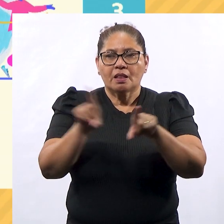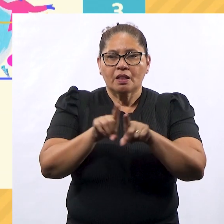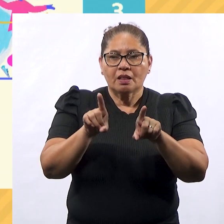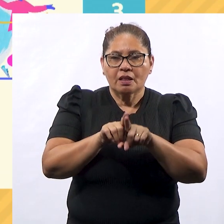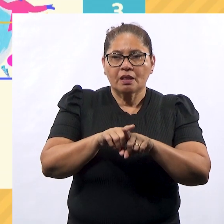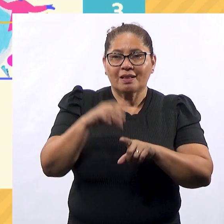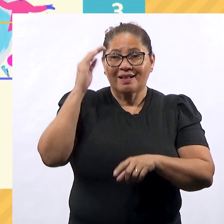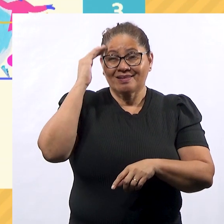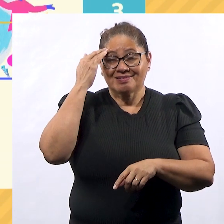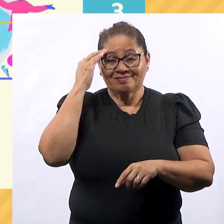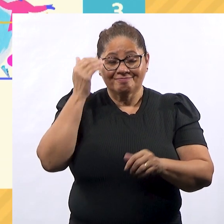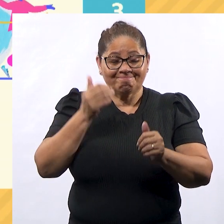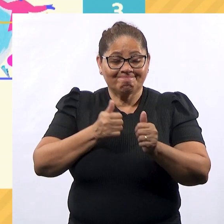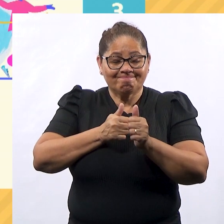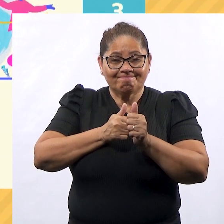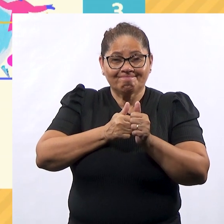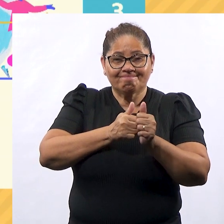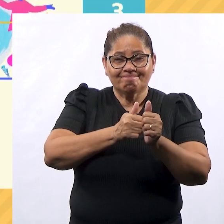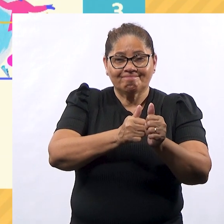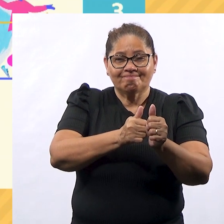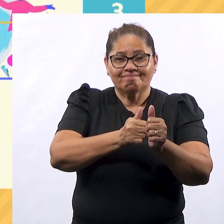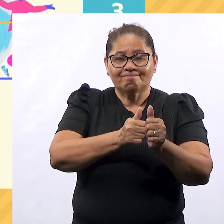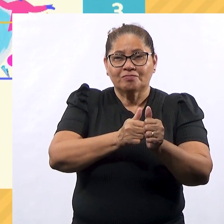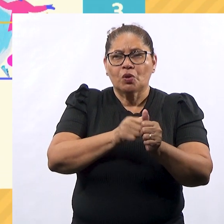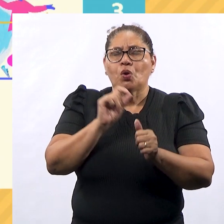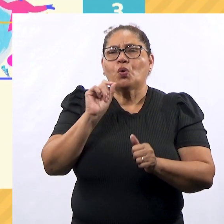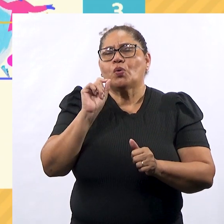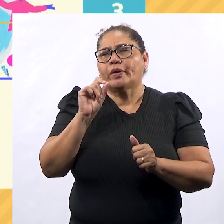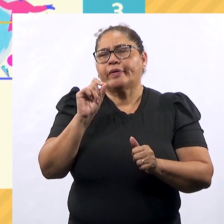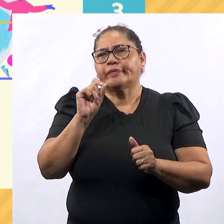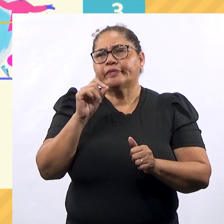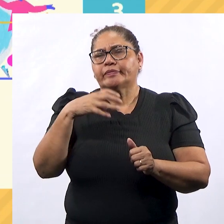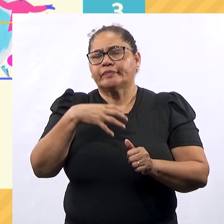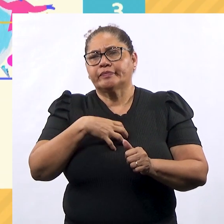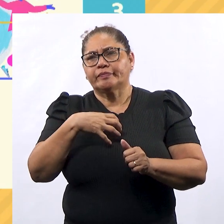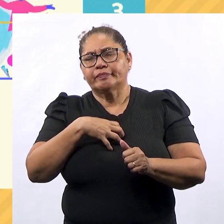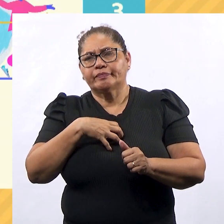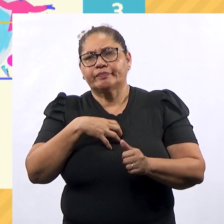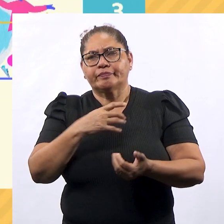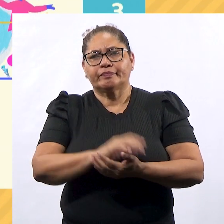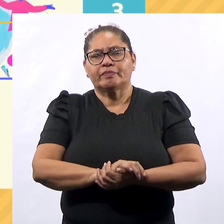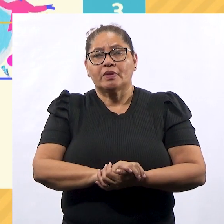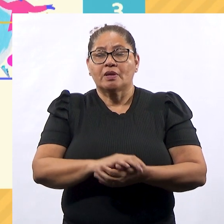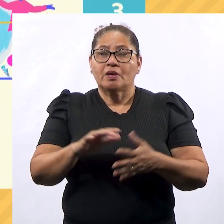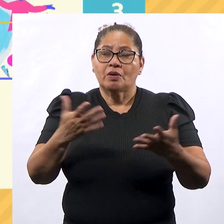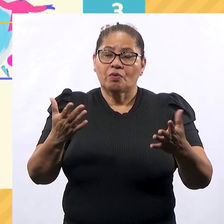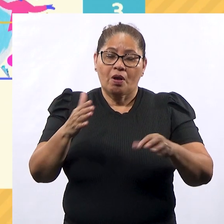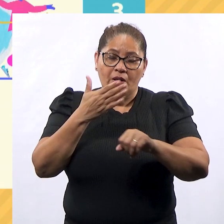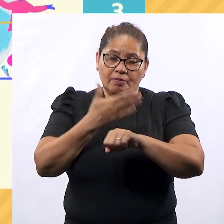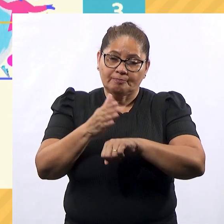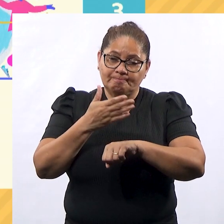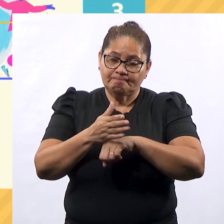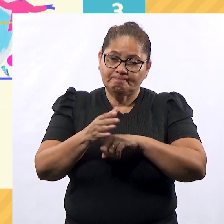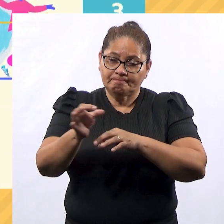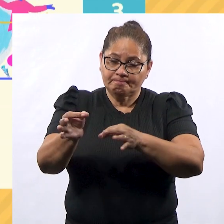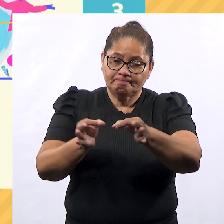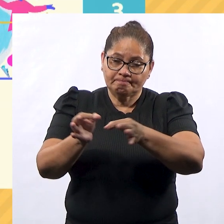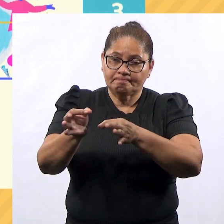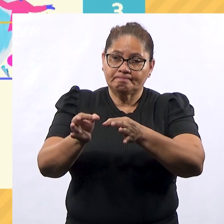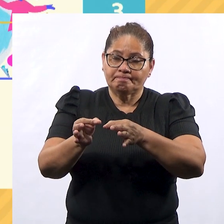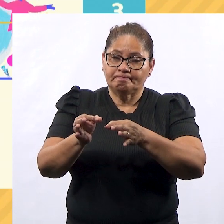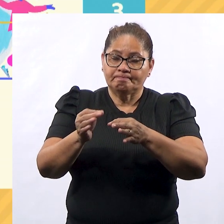também compreende acompanhar. Acompanhar em que sentido? Acompanhar enquanto prática